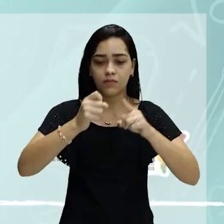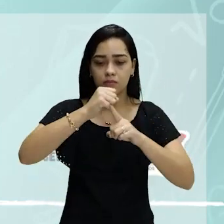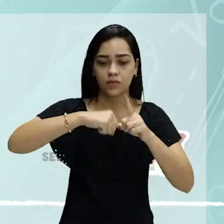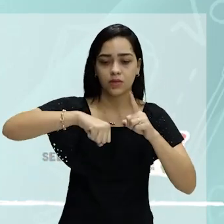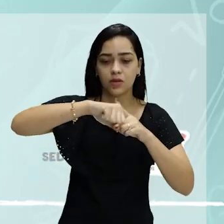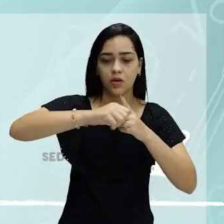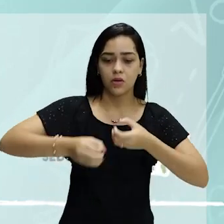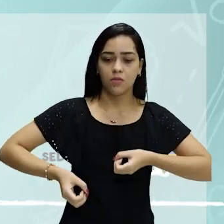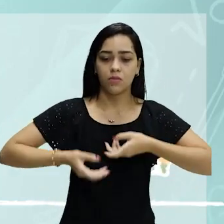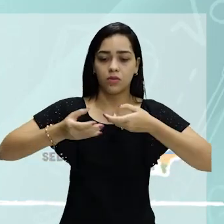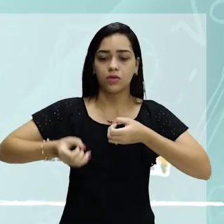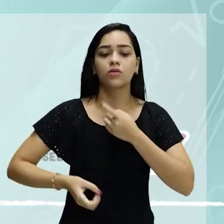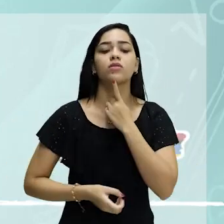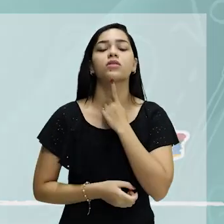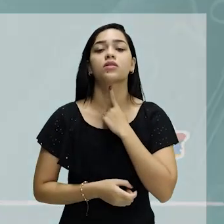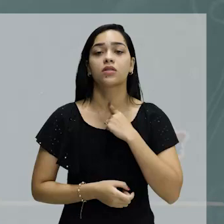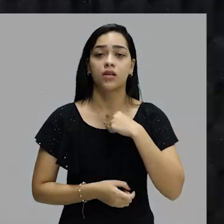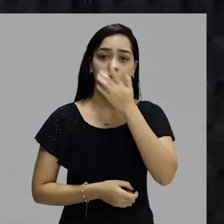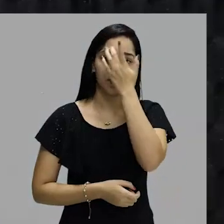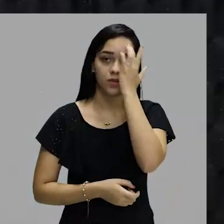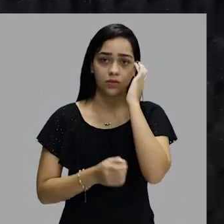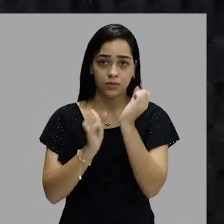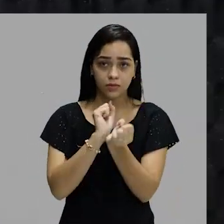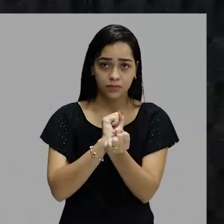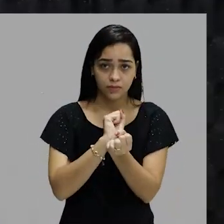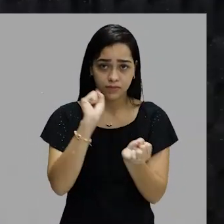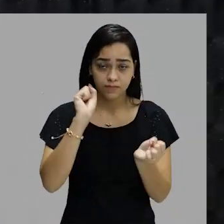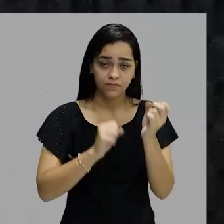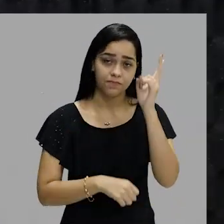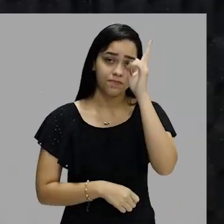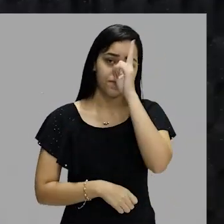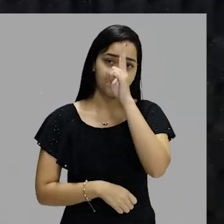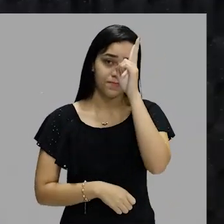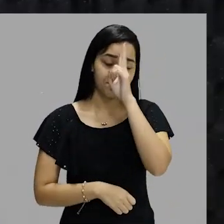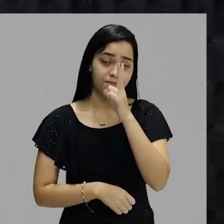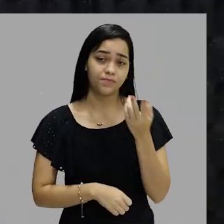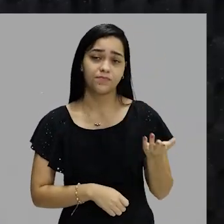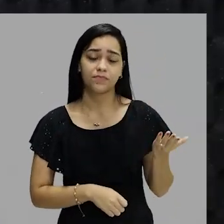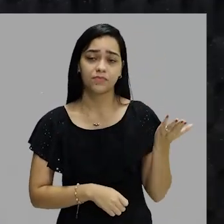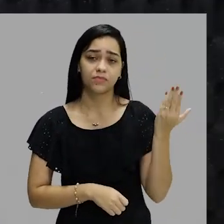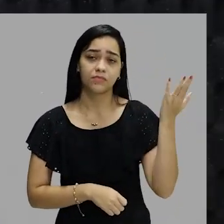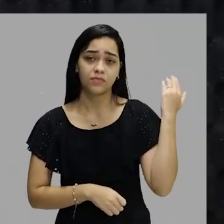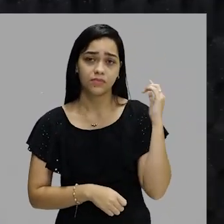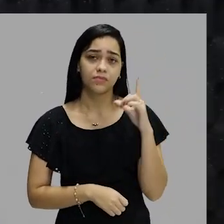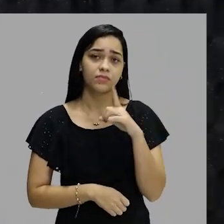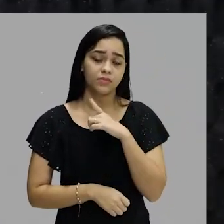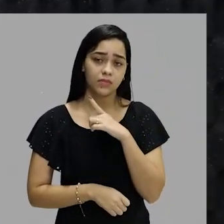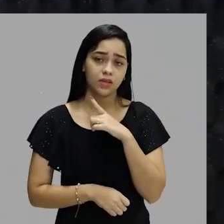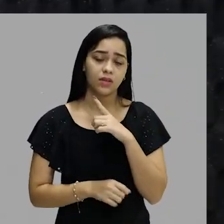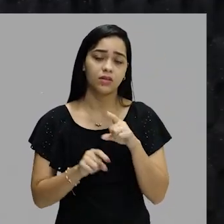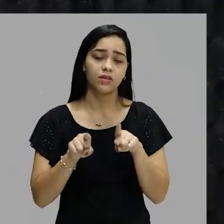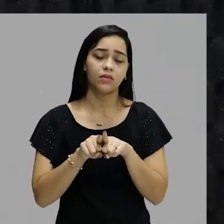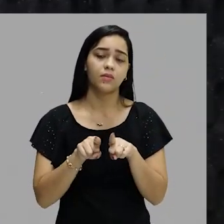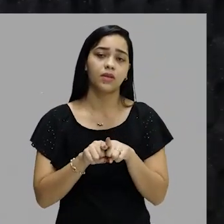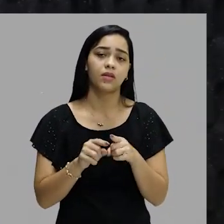anseio do homem pela liberdade. Lembrando que nesta época havia também a